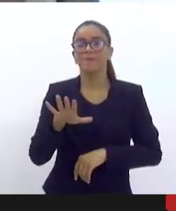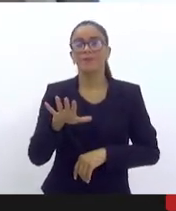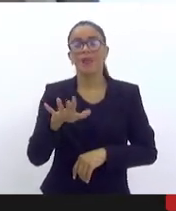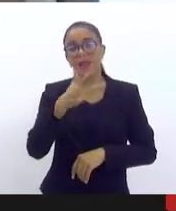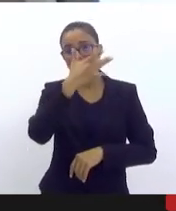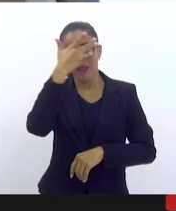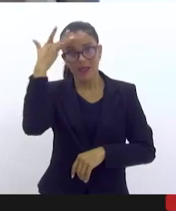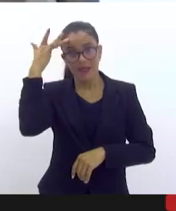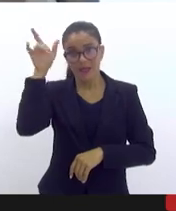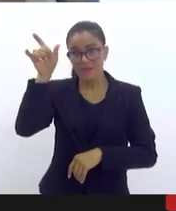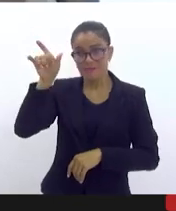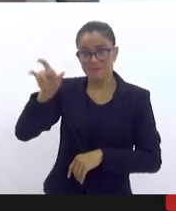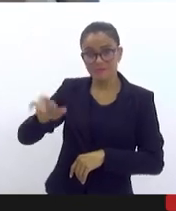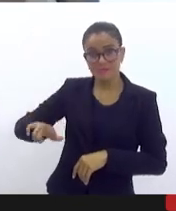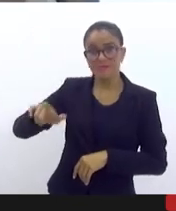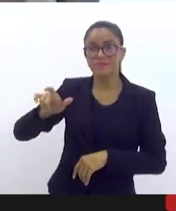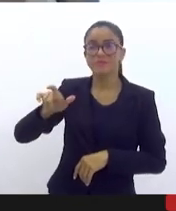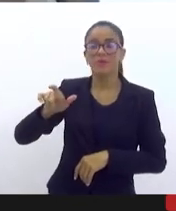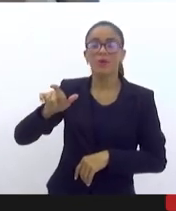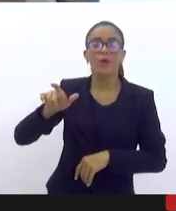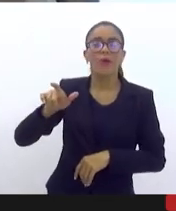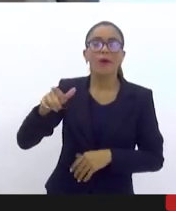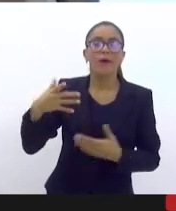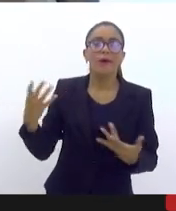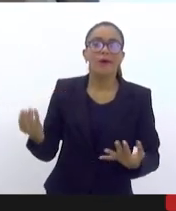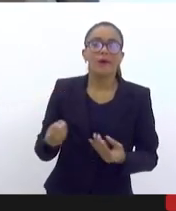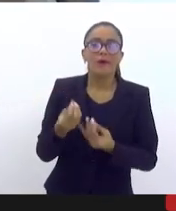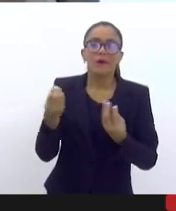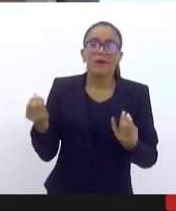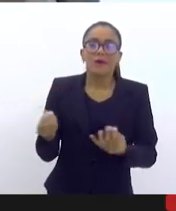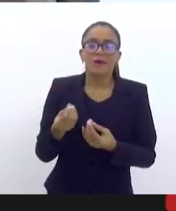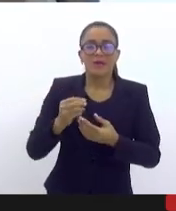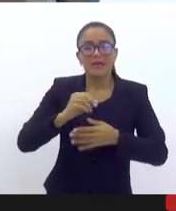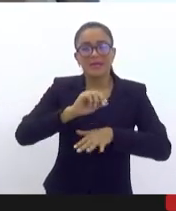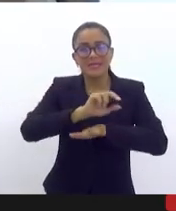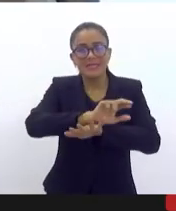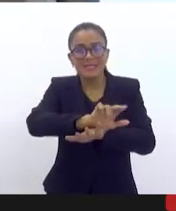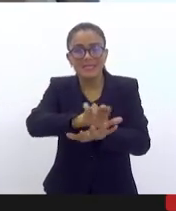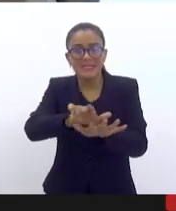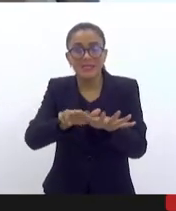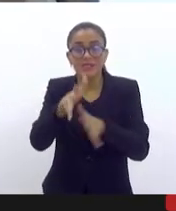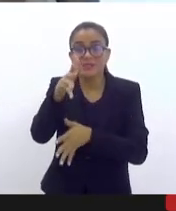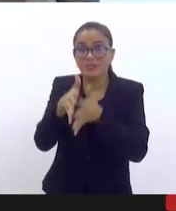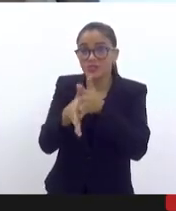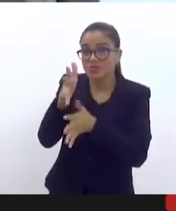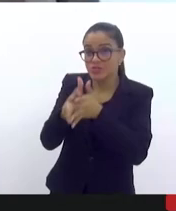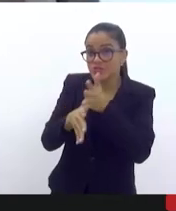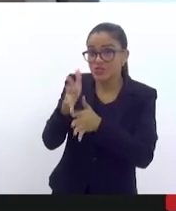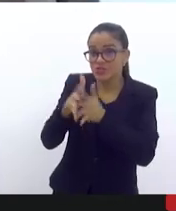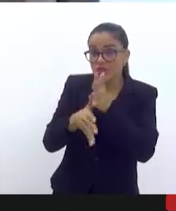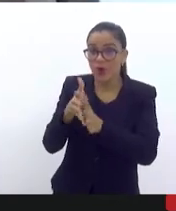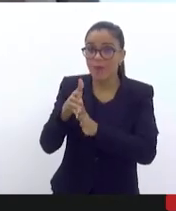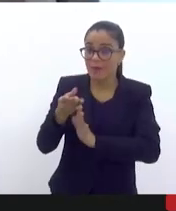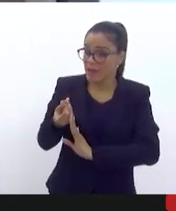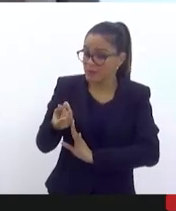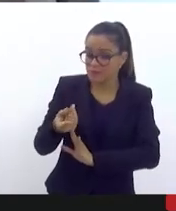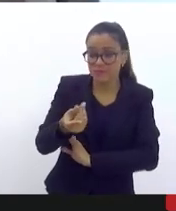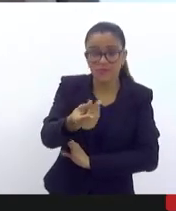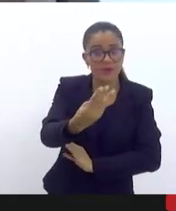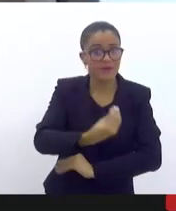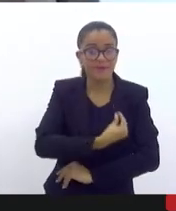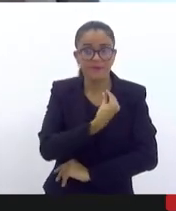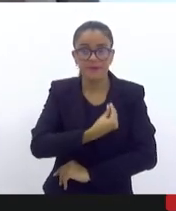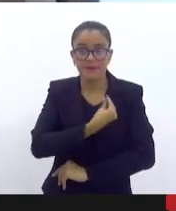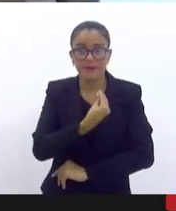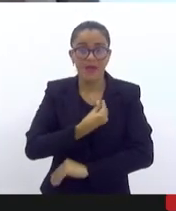aí a pessoa a mercê de uma série de complicações agudas e crônicas que